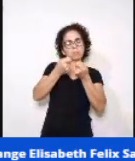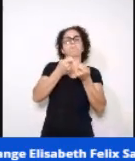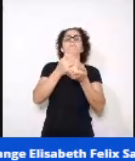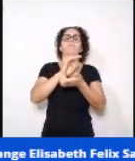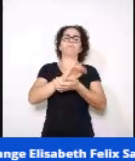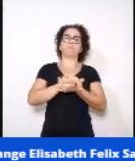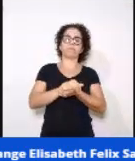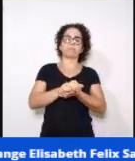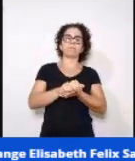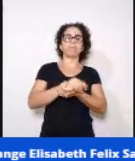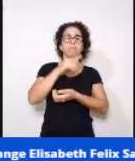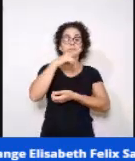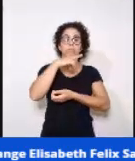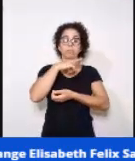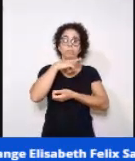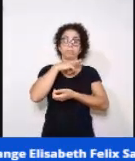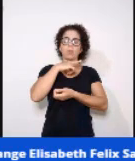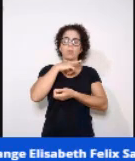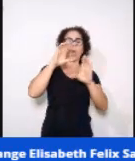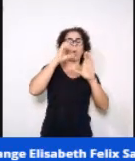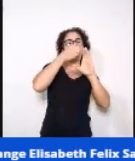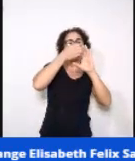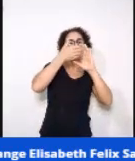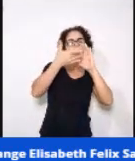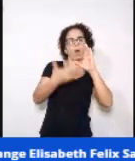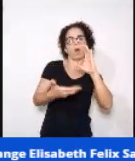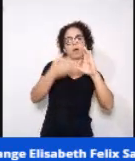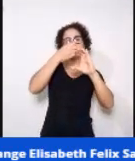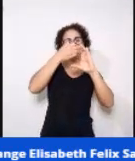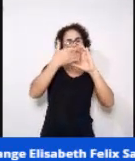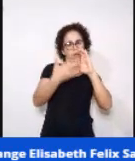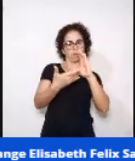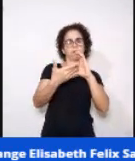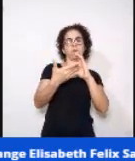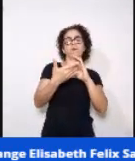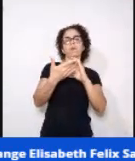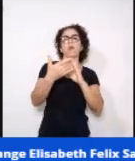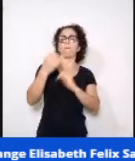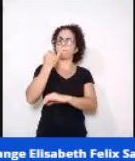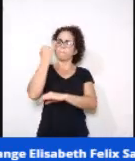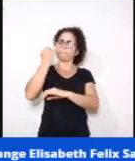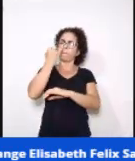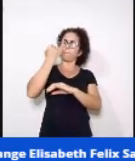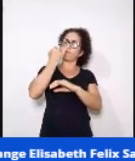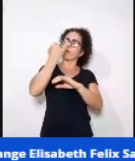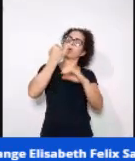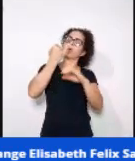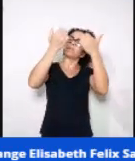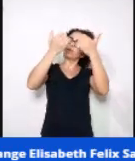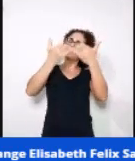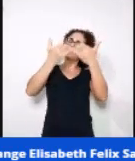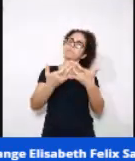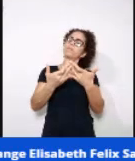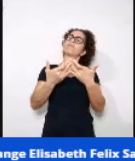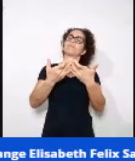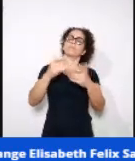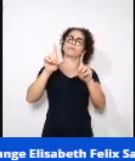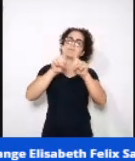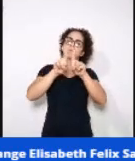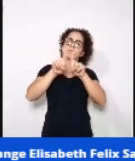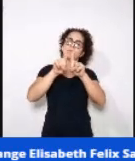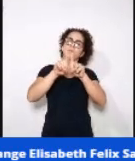Tem algumas características que são muito importantes nós mencionarmos, tá? Então, dentre elas,